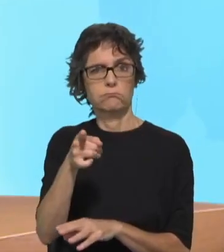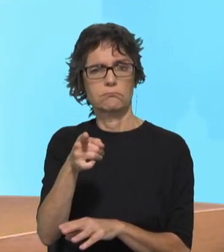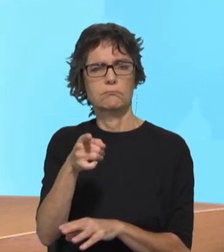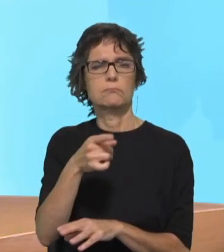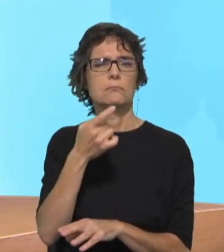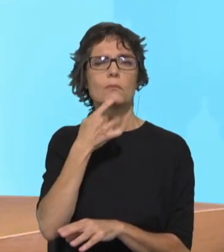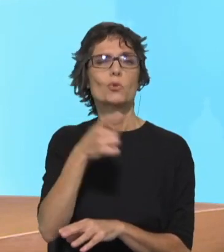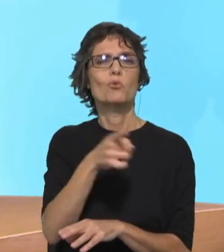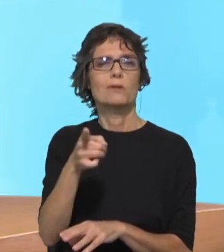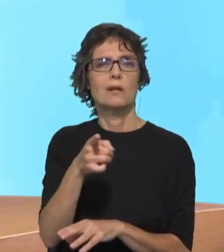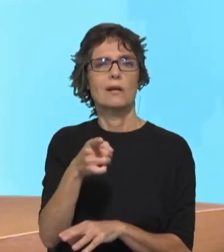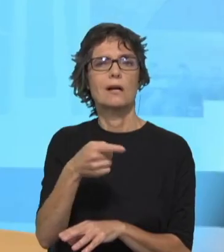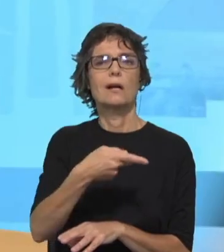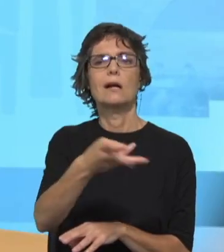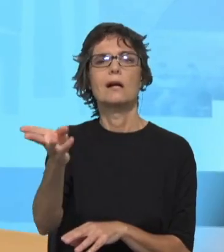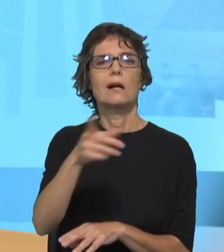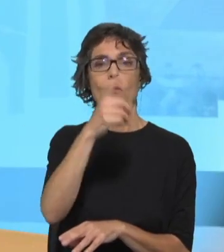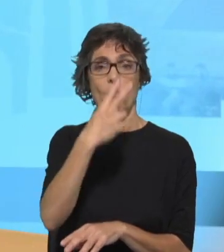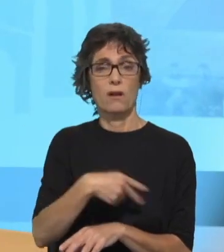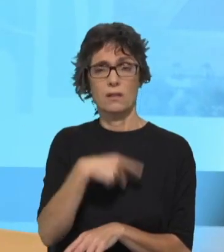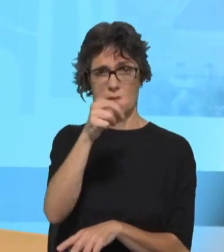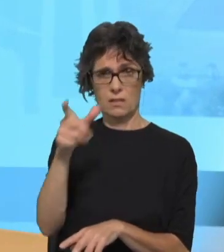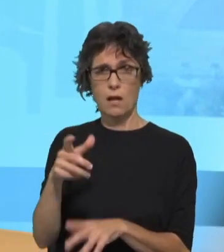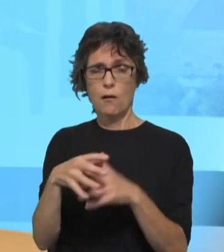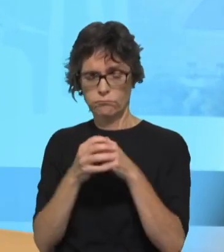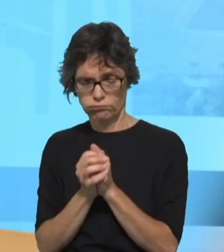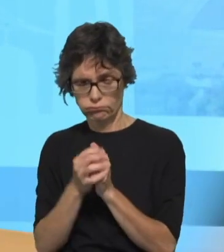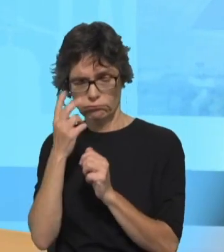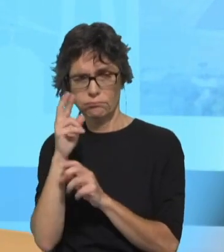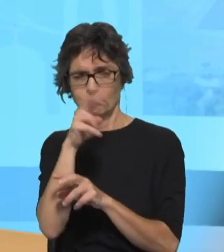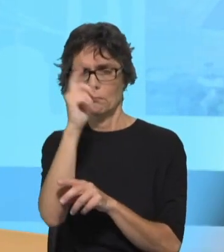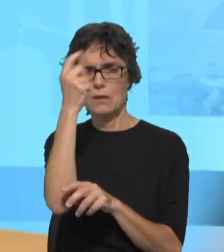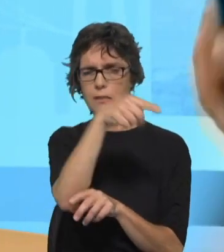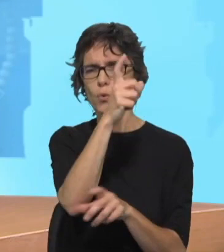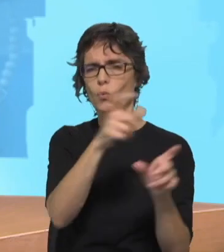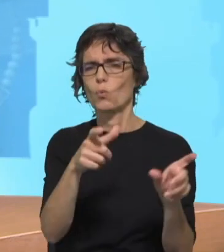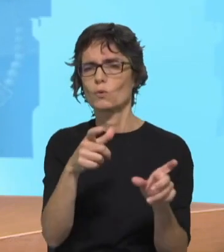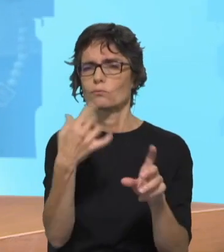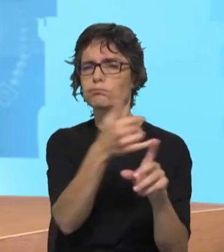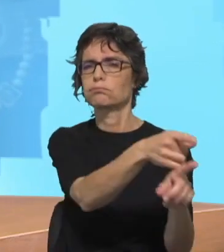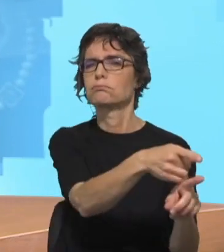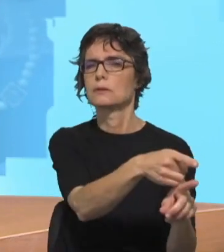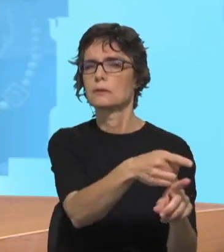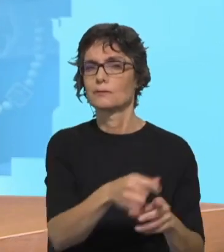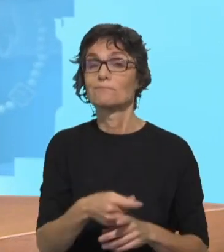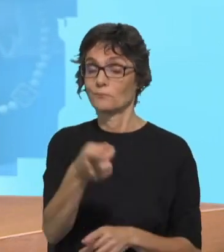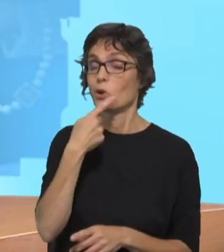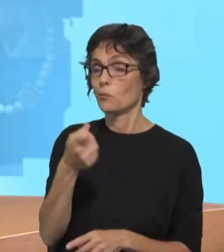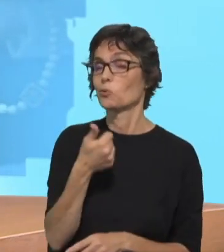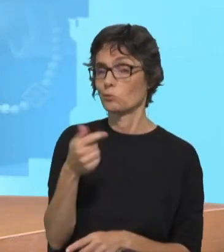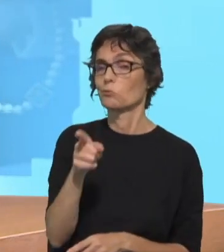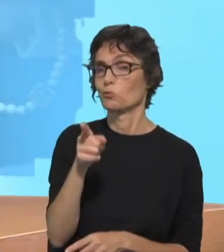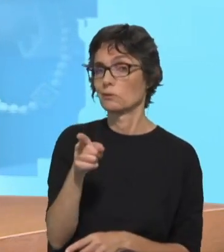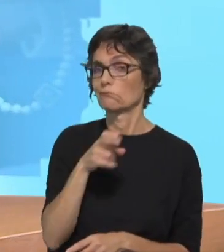quantos cristãos rezam pelos outros cristãos que são perseguidos? É uma boa pergunta. É uma boa pergunta que não